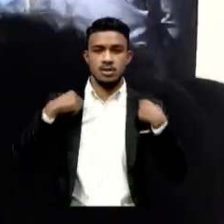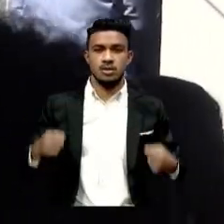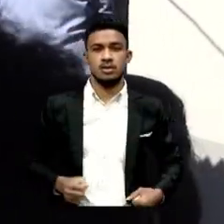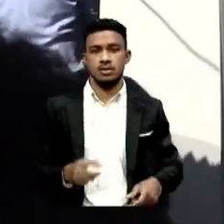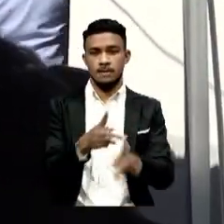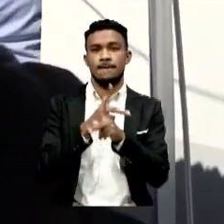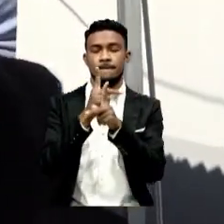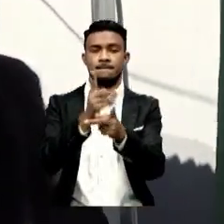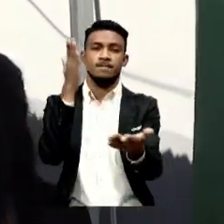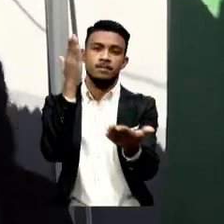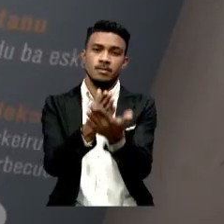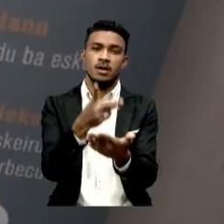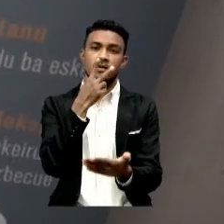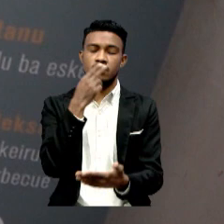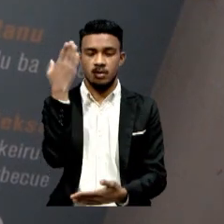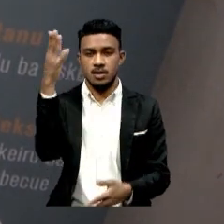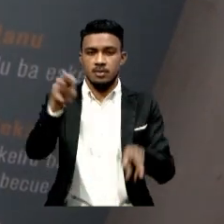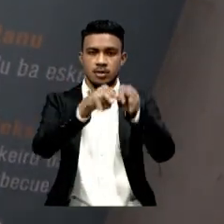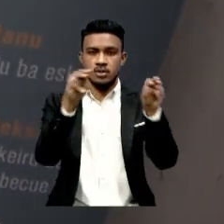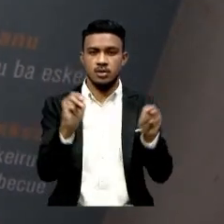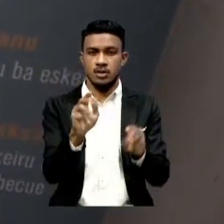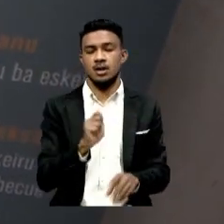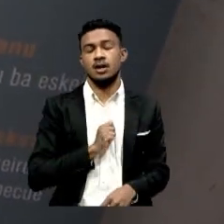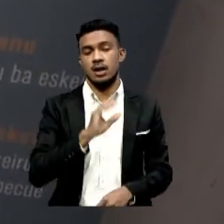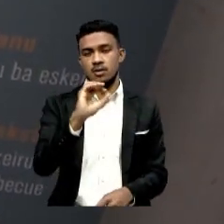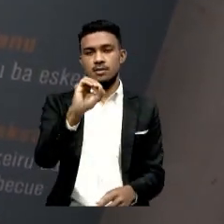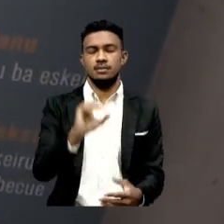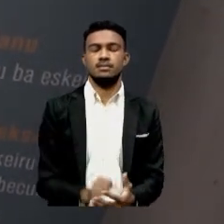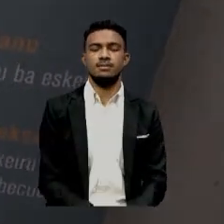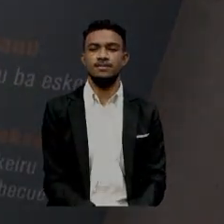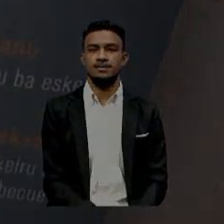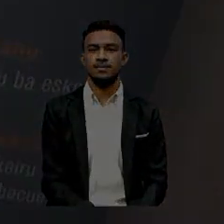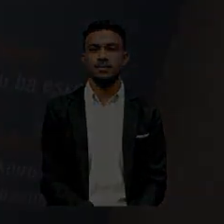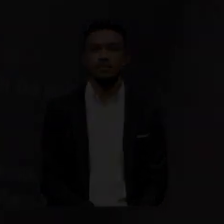Rapara Fuma e o município Ainaro. Lamberto da Silva e Fezinha Babo Ziemen.